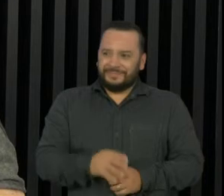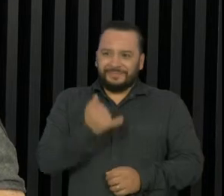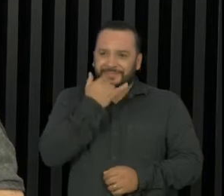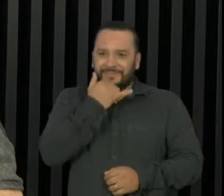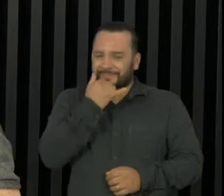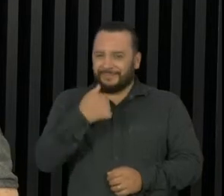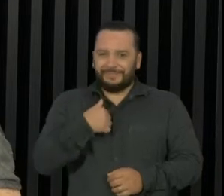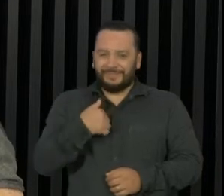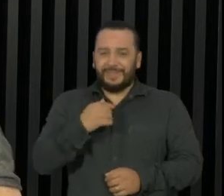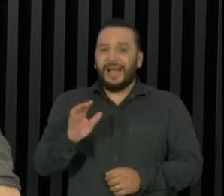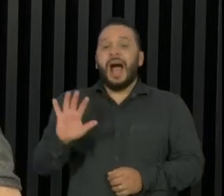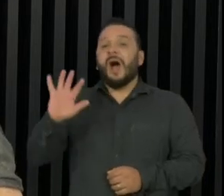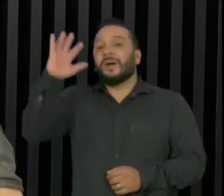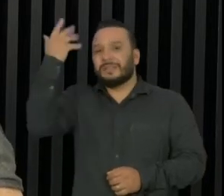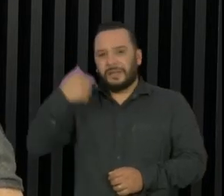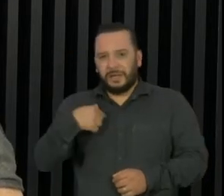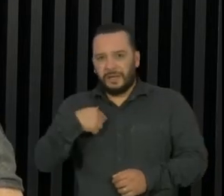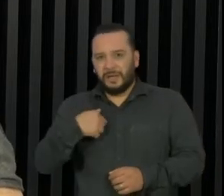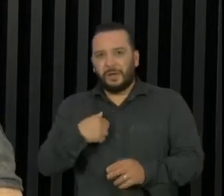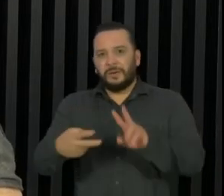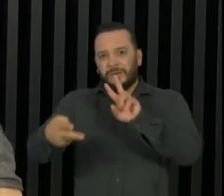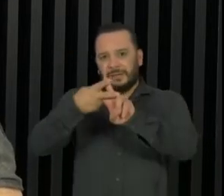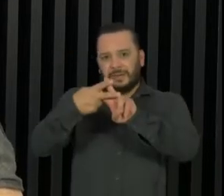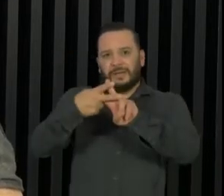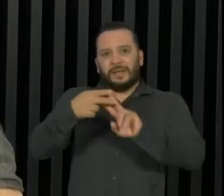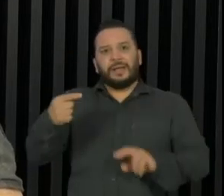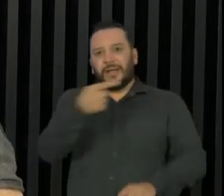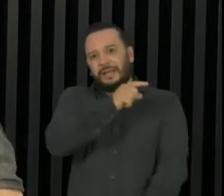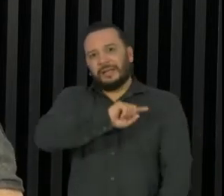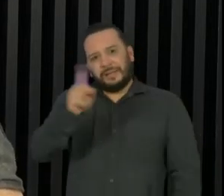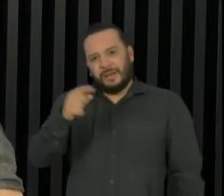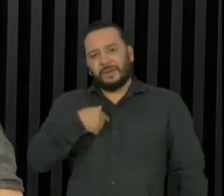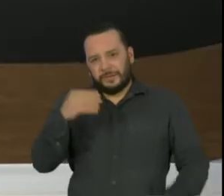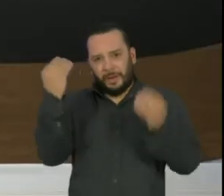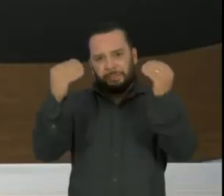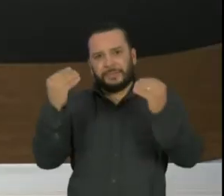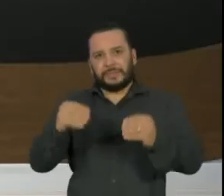coincidência, porque eu jamais me arrependeria de postar ele não. Postei durante toda a campanha. A gente está chegando ao fim do primeiro